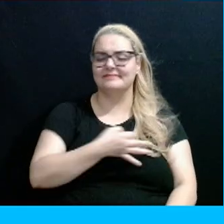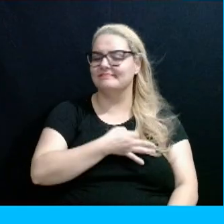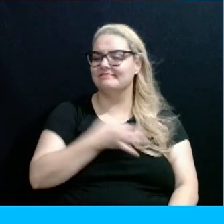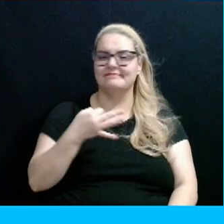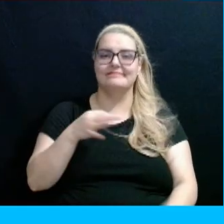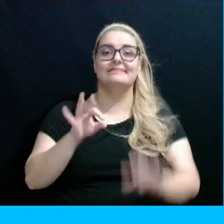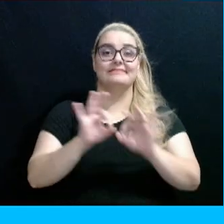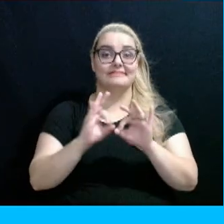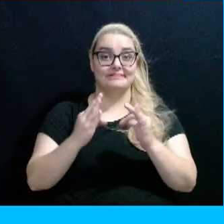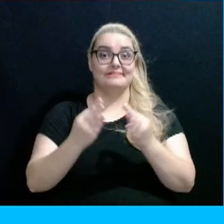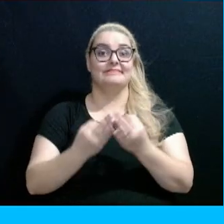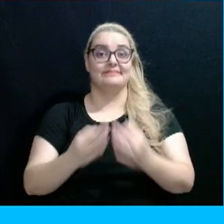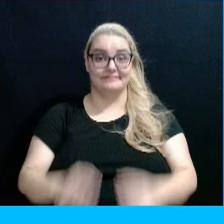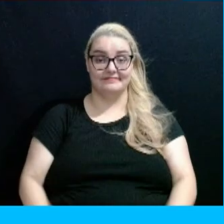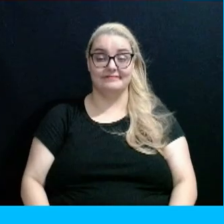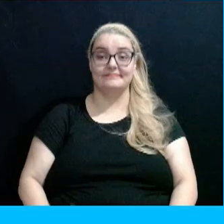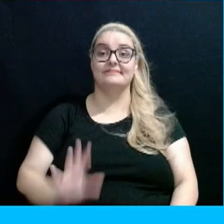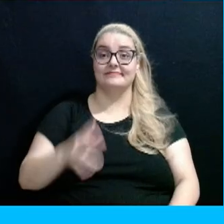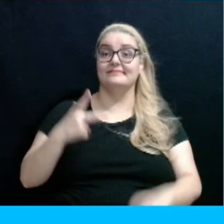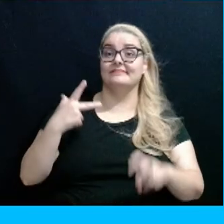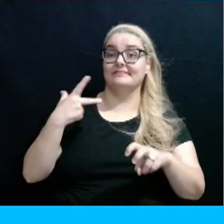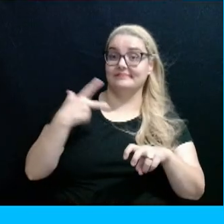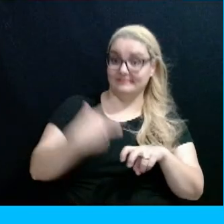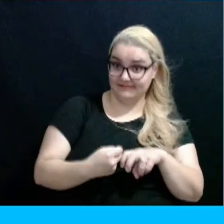família. Já está vacinada e